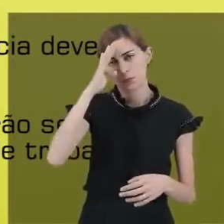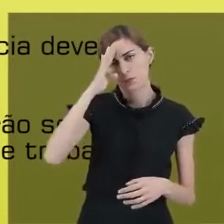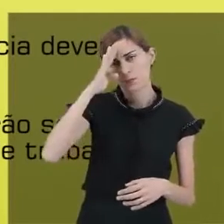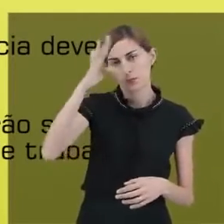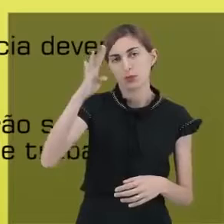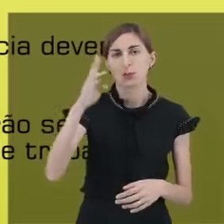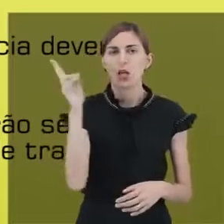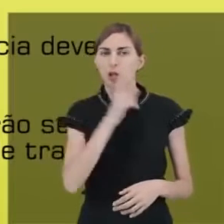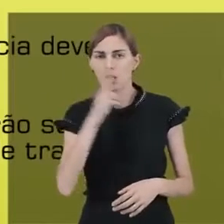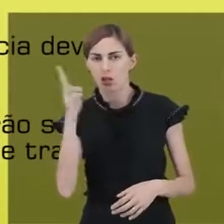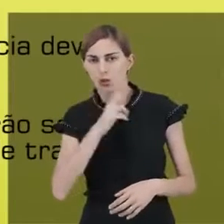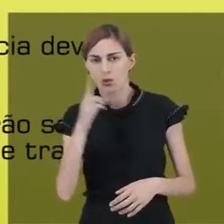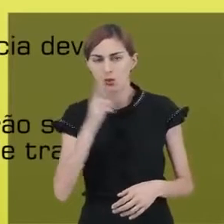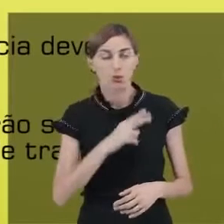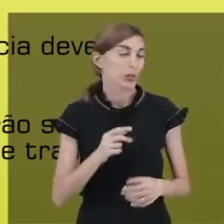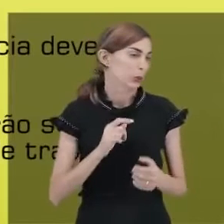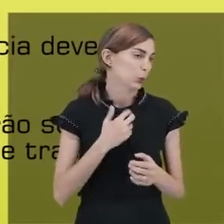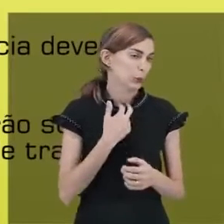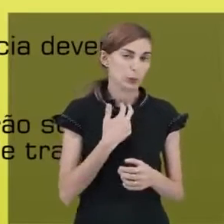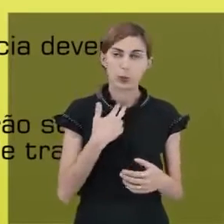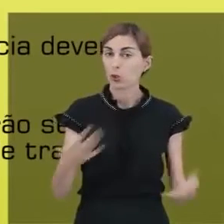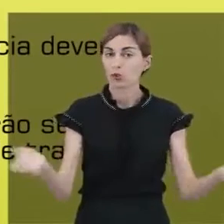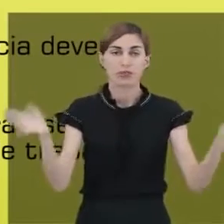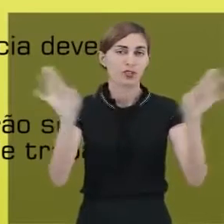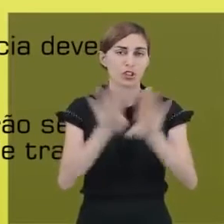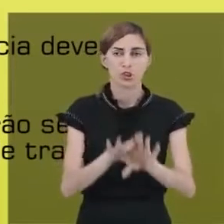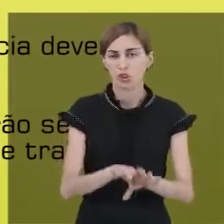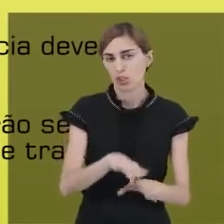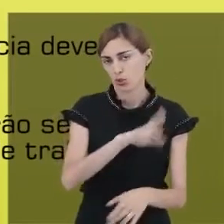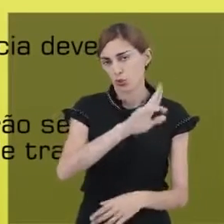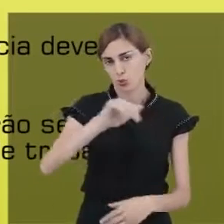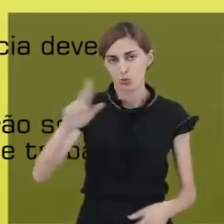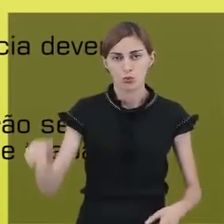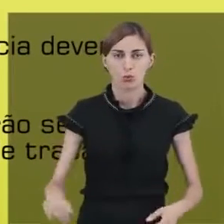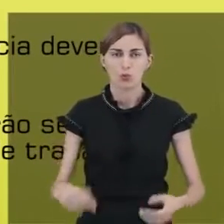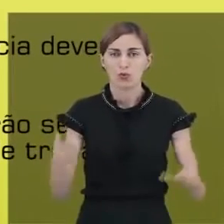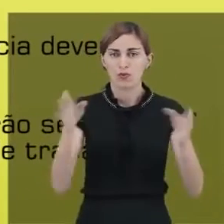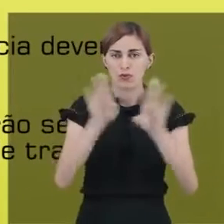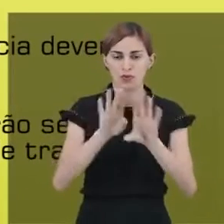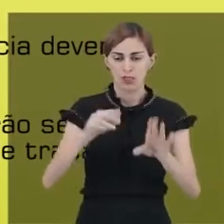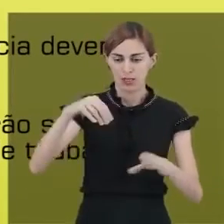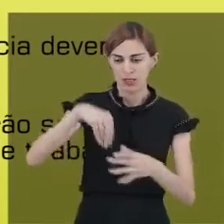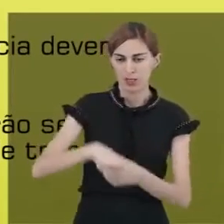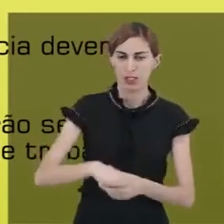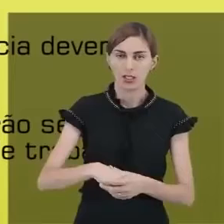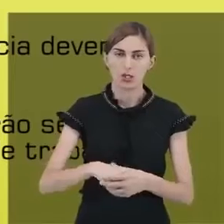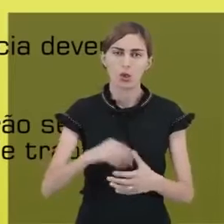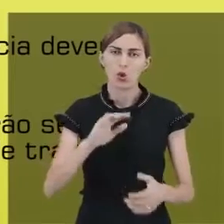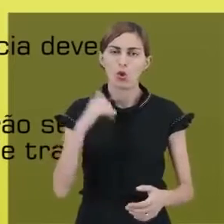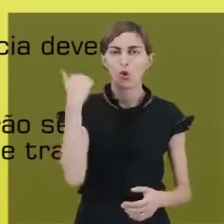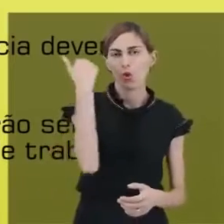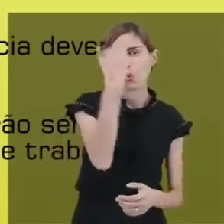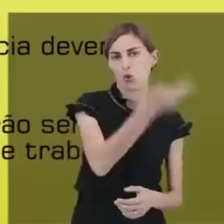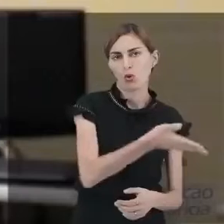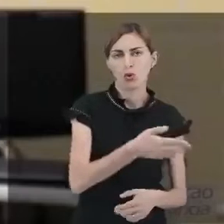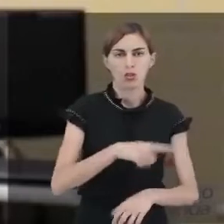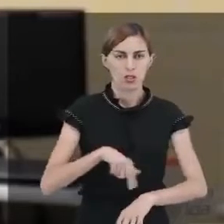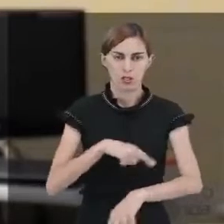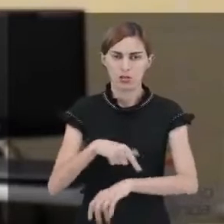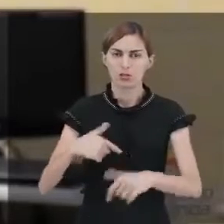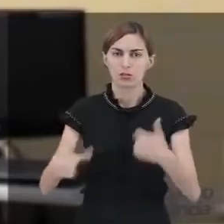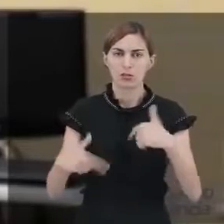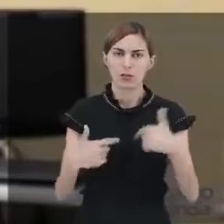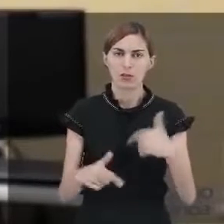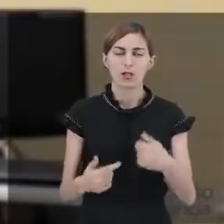principalmente as de emergência, em hipótese alguma, não podem ser fechadas pelo lado externo, fora do horário do expediente. As portas de